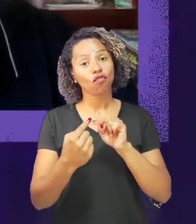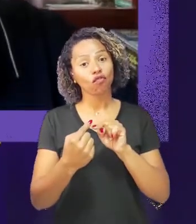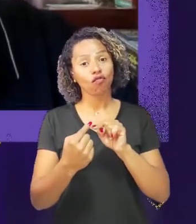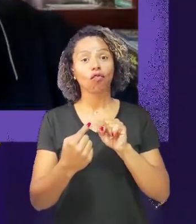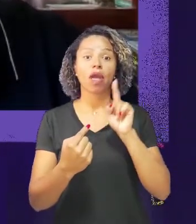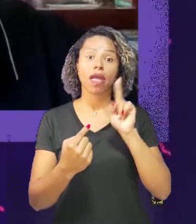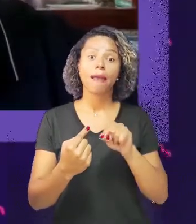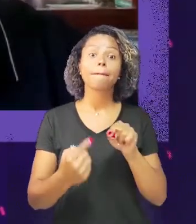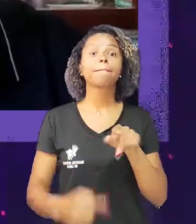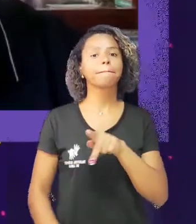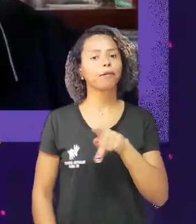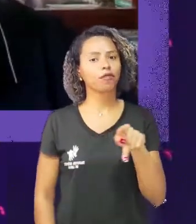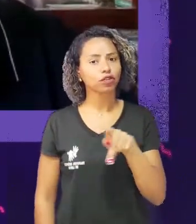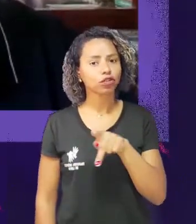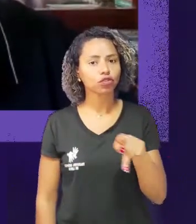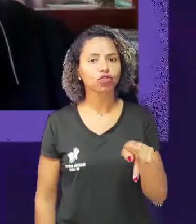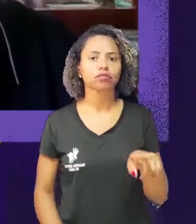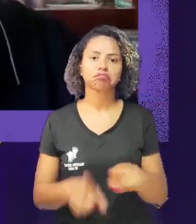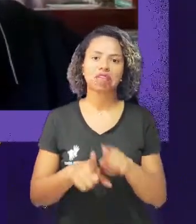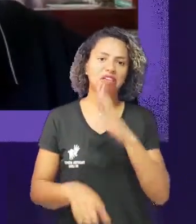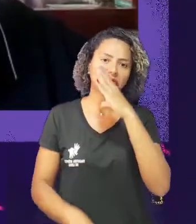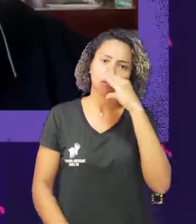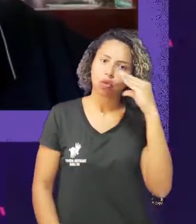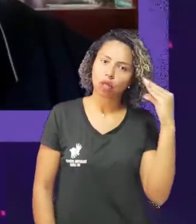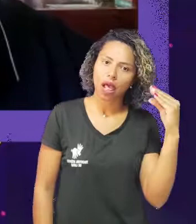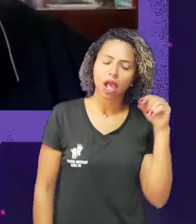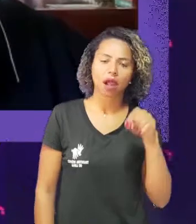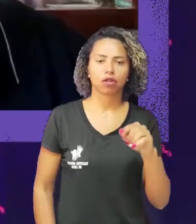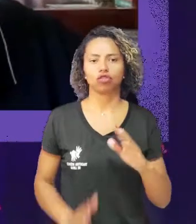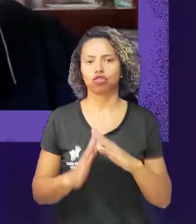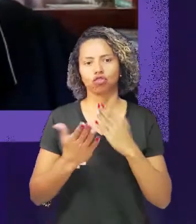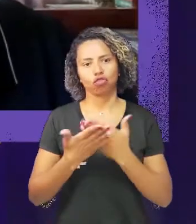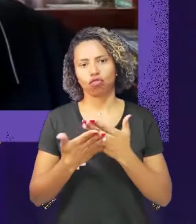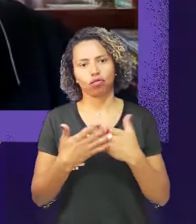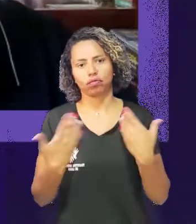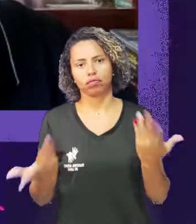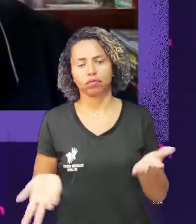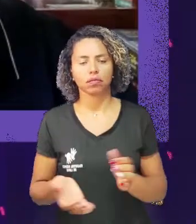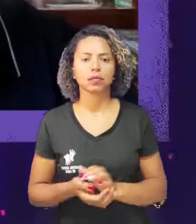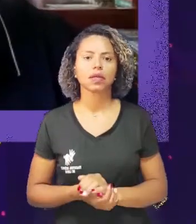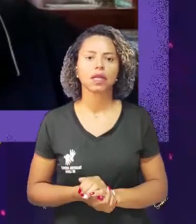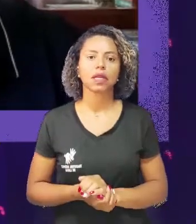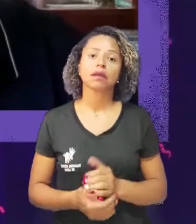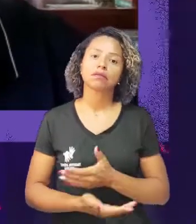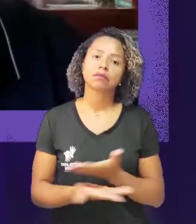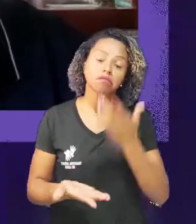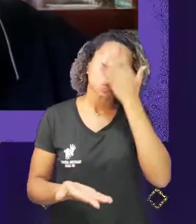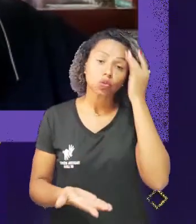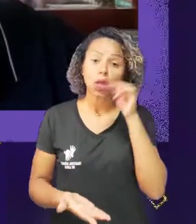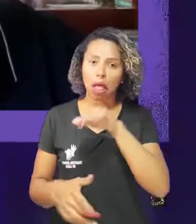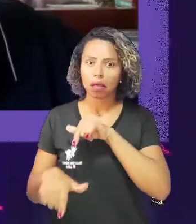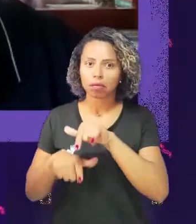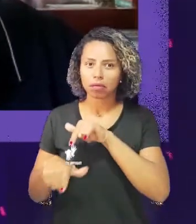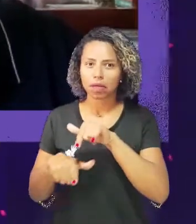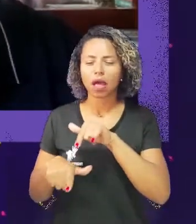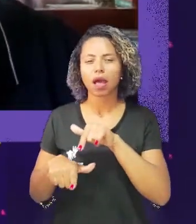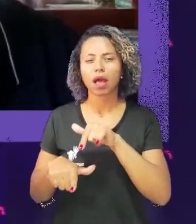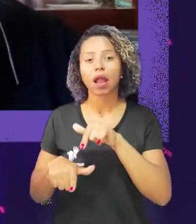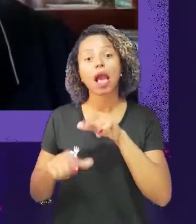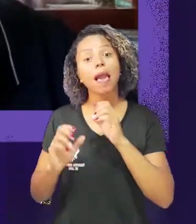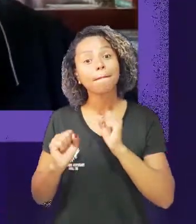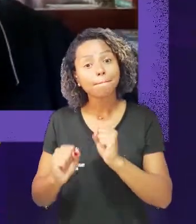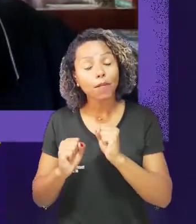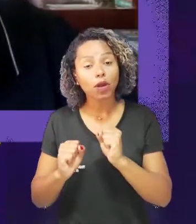ele visaria atender aos professores, aos funcionários da escola. E então, esses